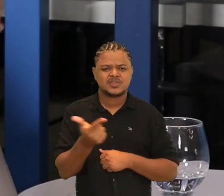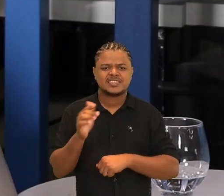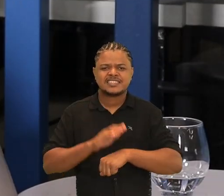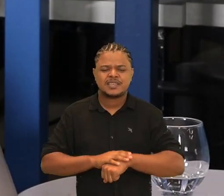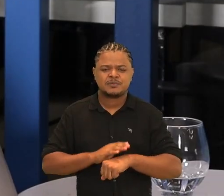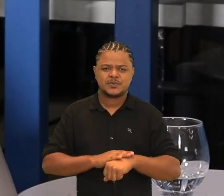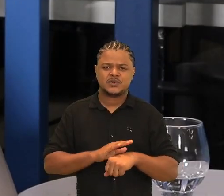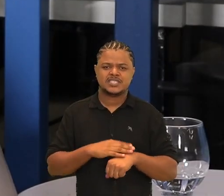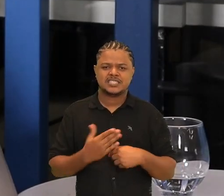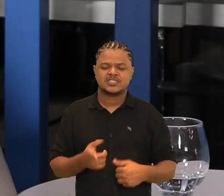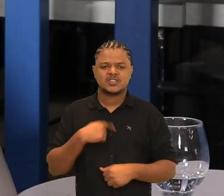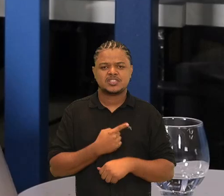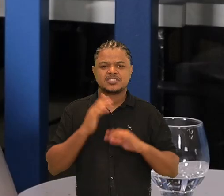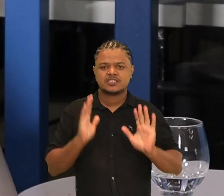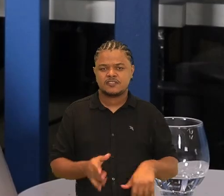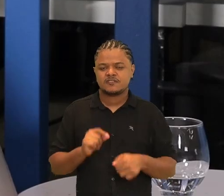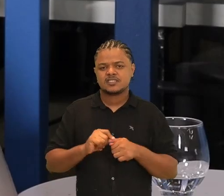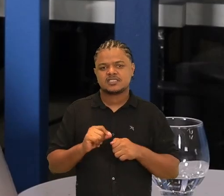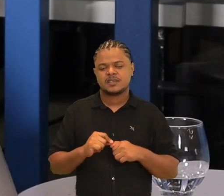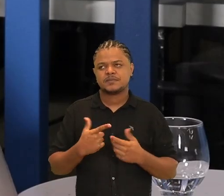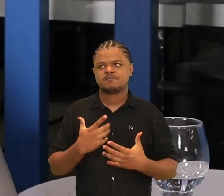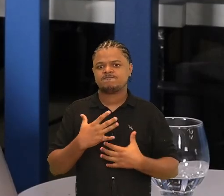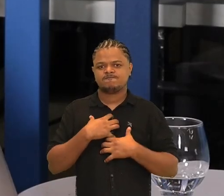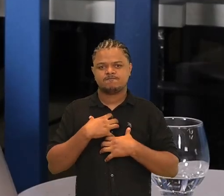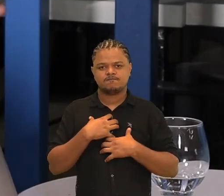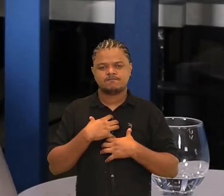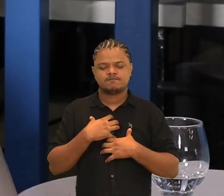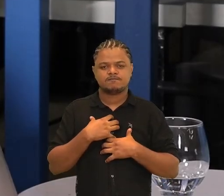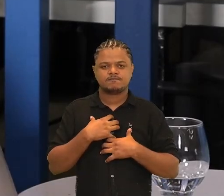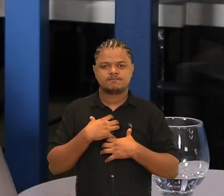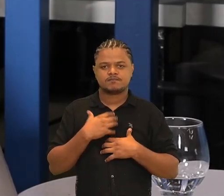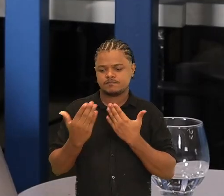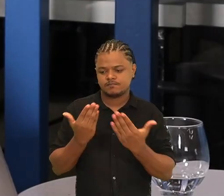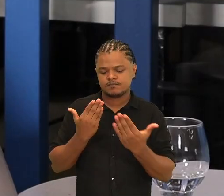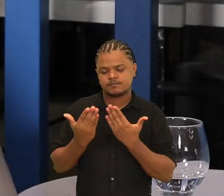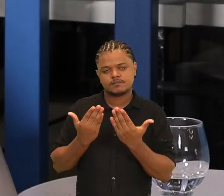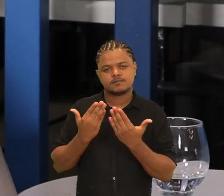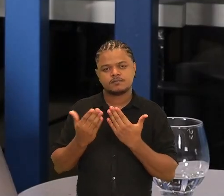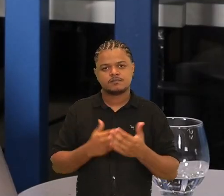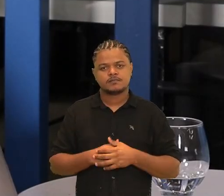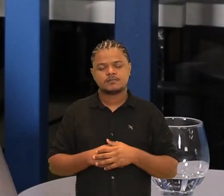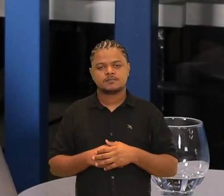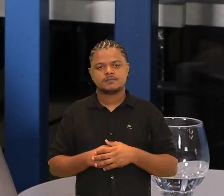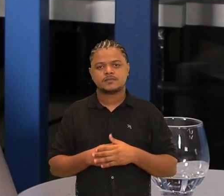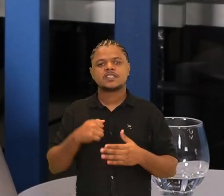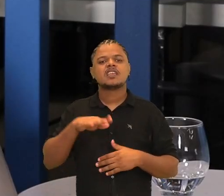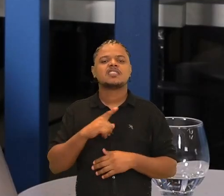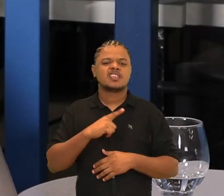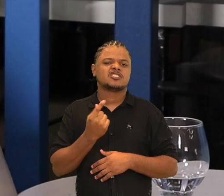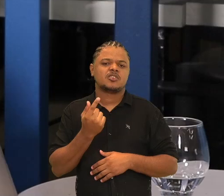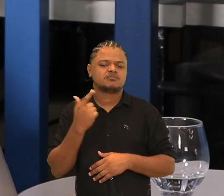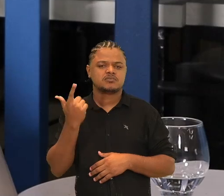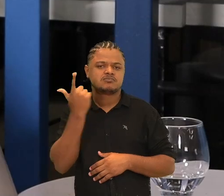fazer para a gente se sentir bem, né? Tempo para o psicólogo, o que é o tempo para o psicólogo, né?